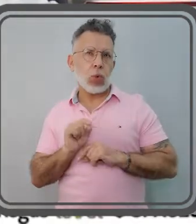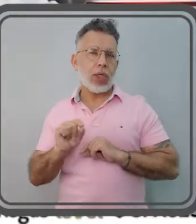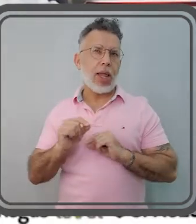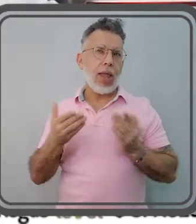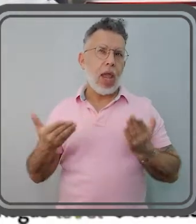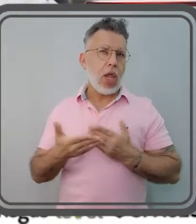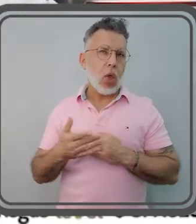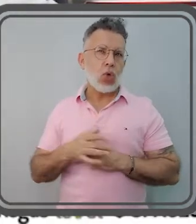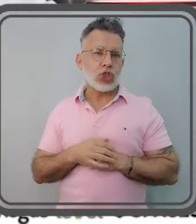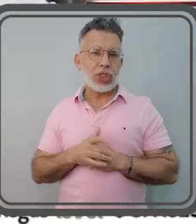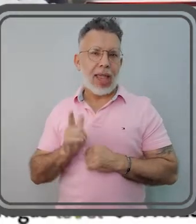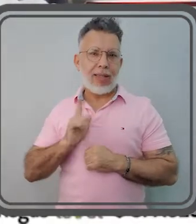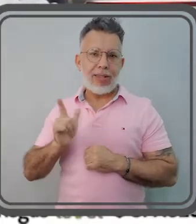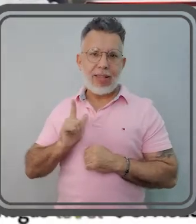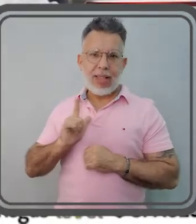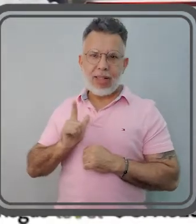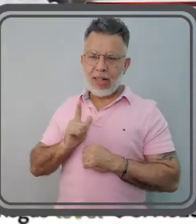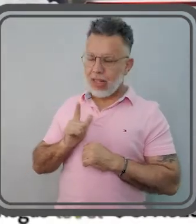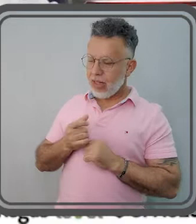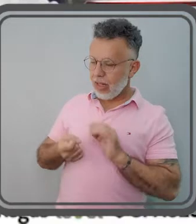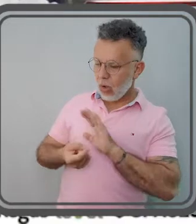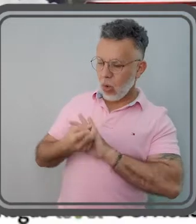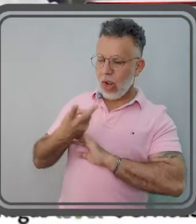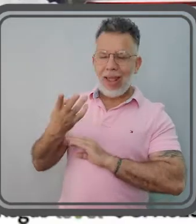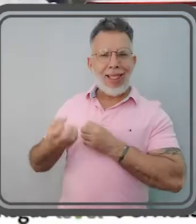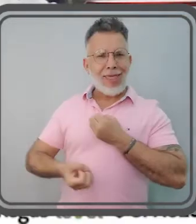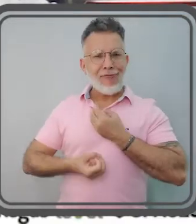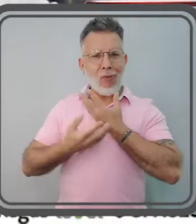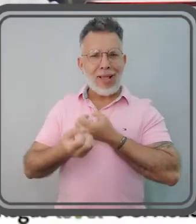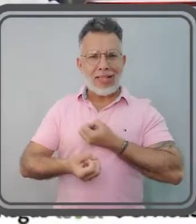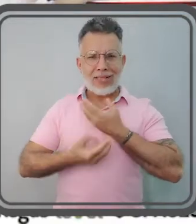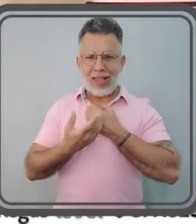à disposição dos franqueados,